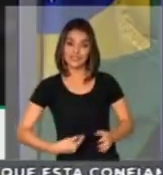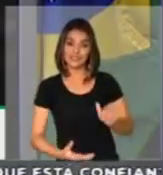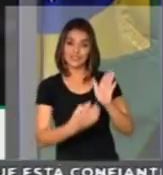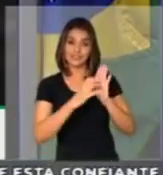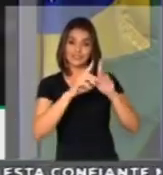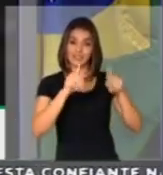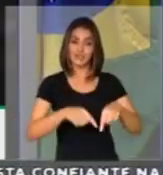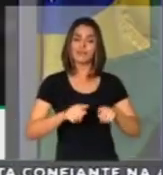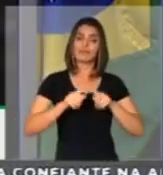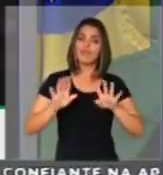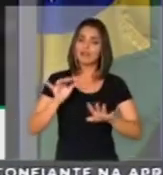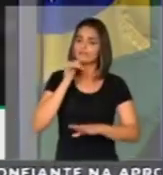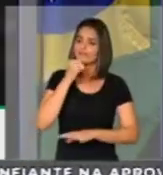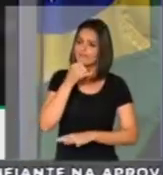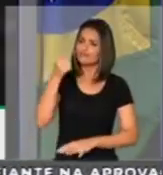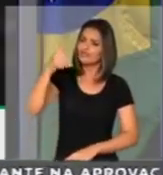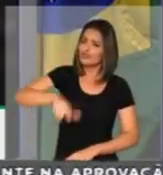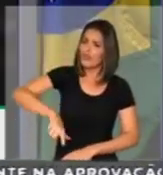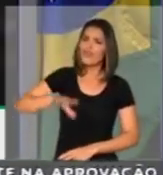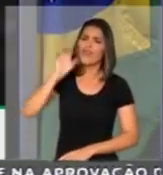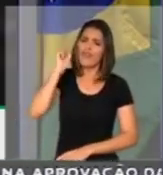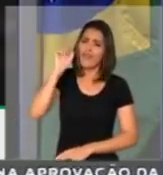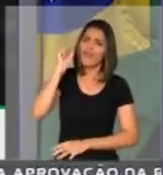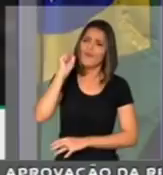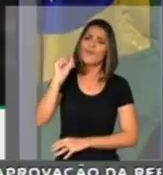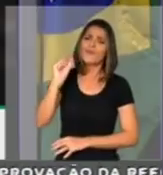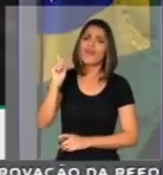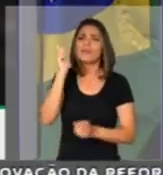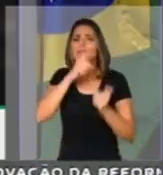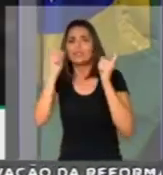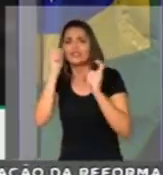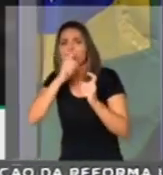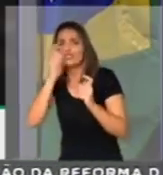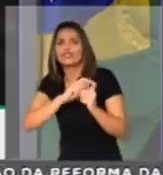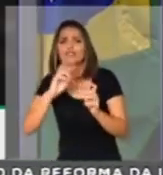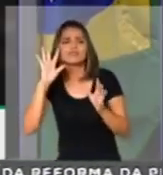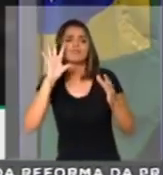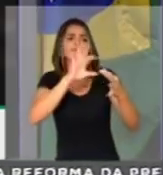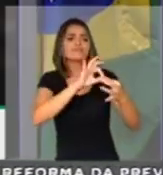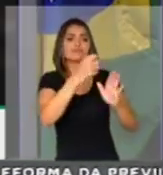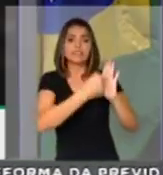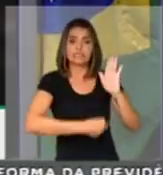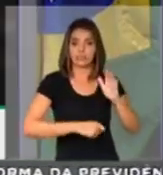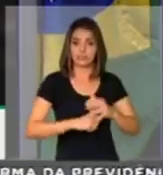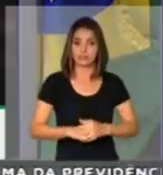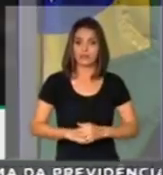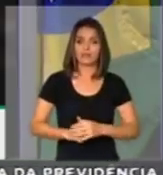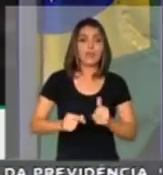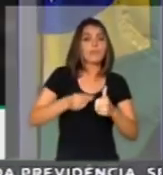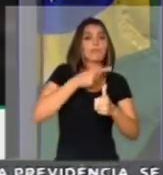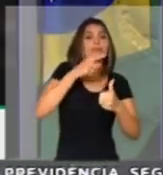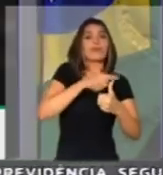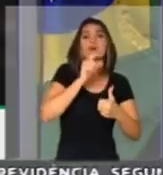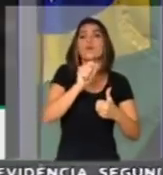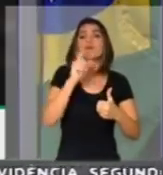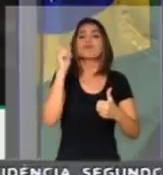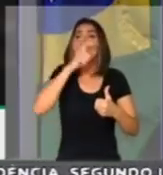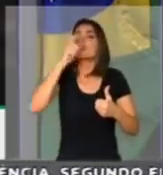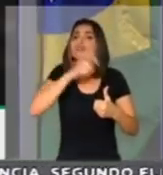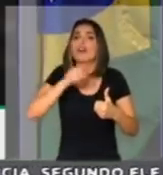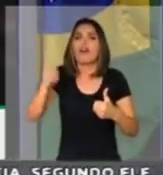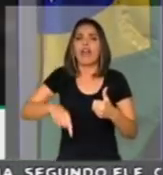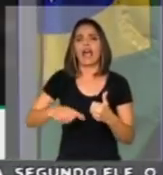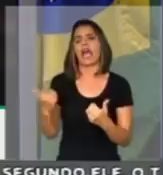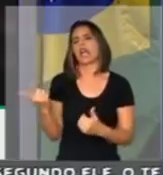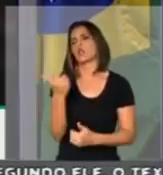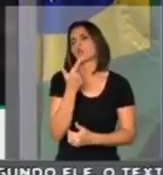vez, nós somos obrigados a ouvir mentiras em relação ao texto da Previdência. O primeiro, o velho mito de que não existe